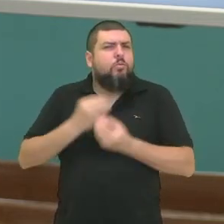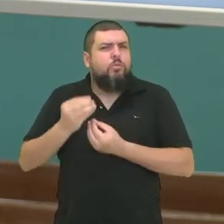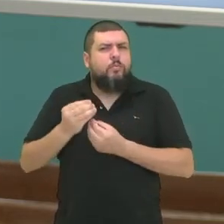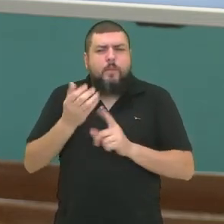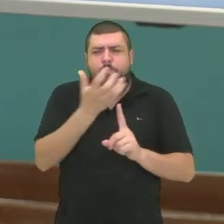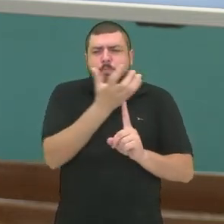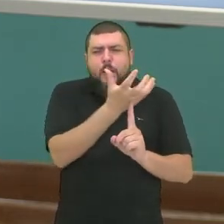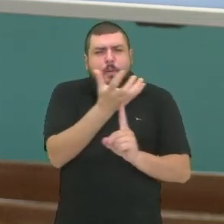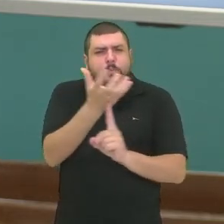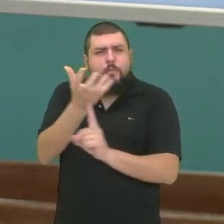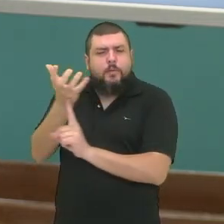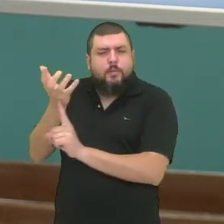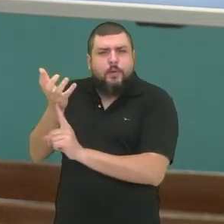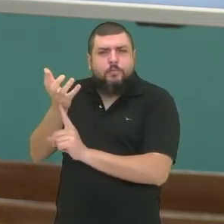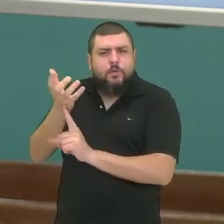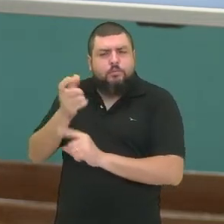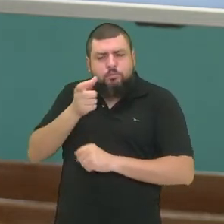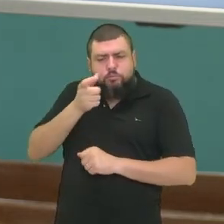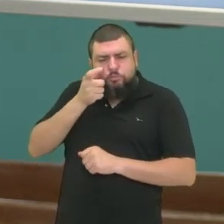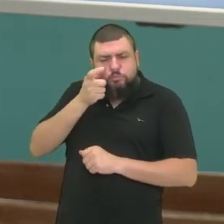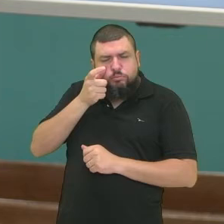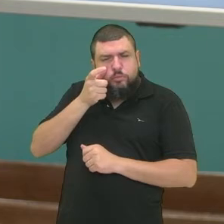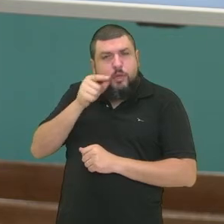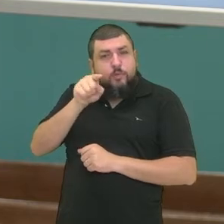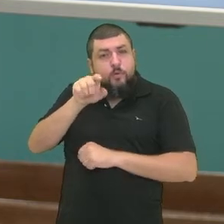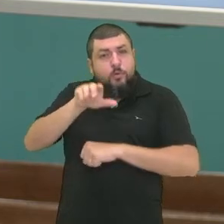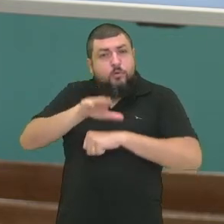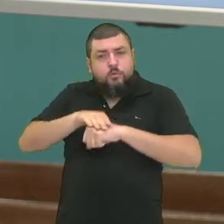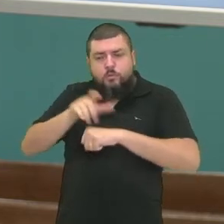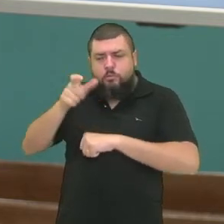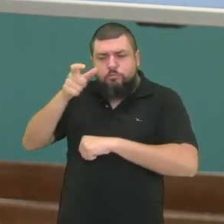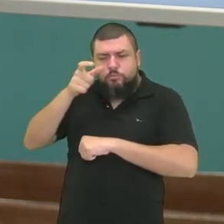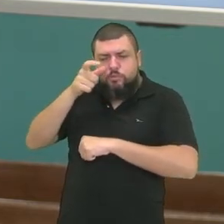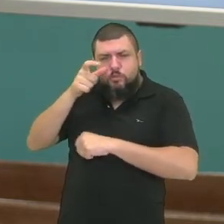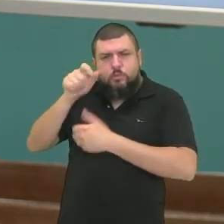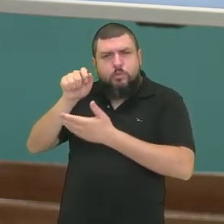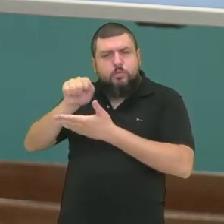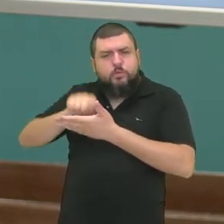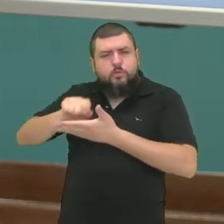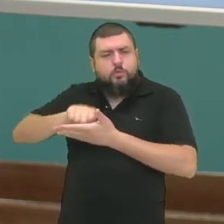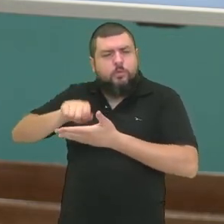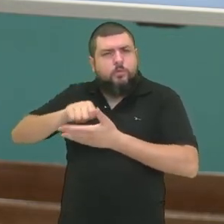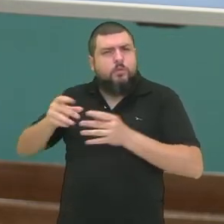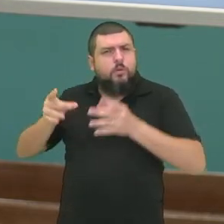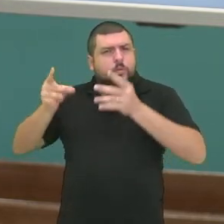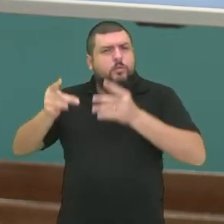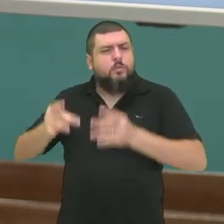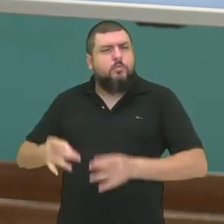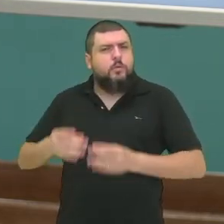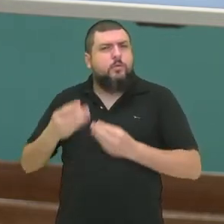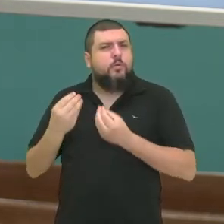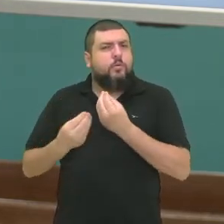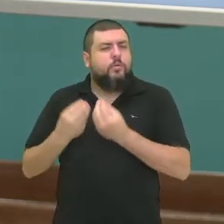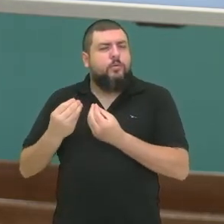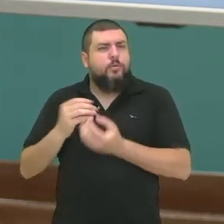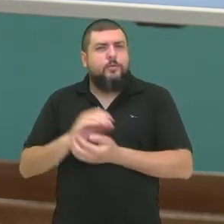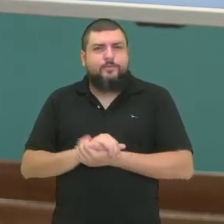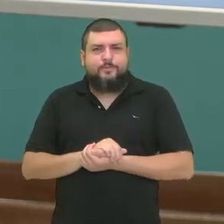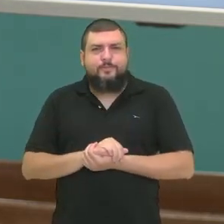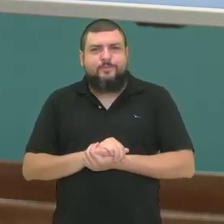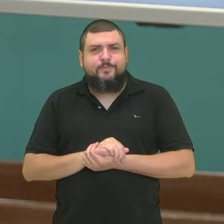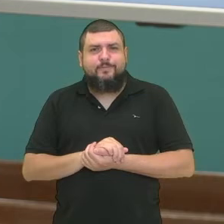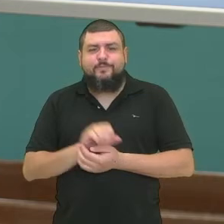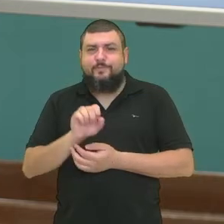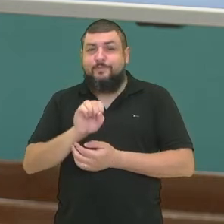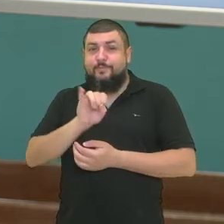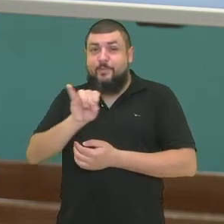metropolitana de Curitiba, ou sul do estado, e a floresta estacional semidecidual no norte do Paraná, por exemplo. Então, se você está